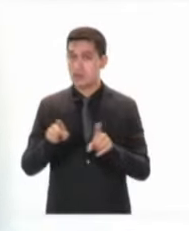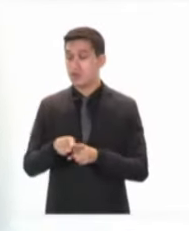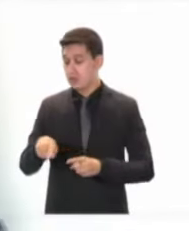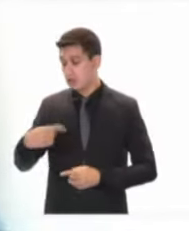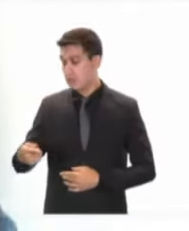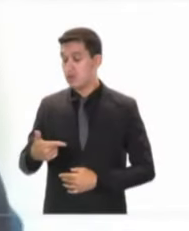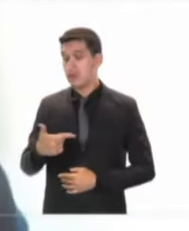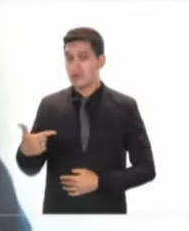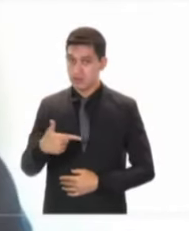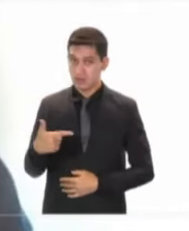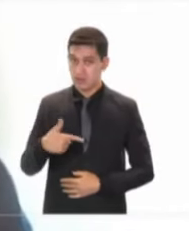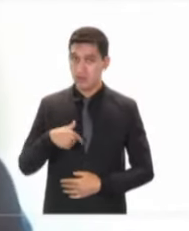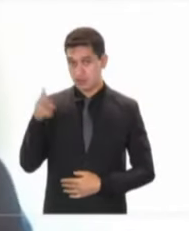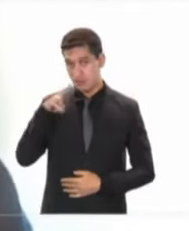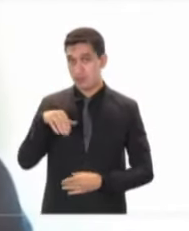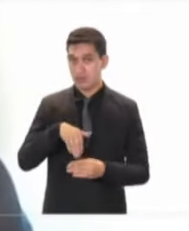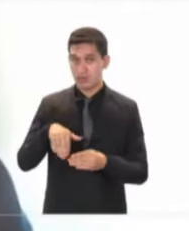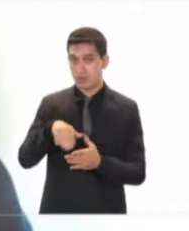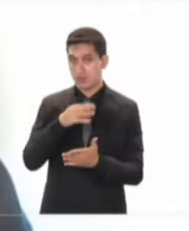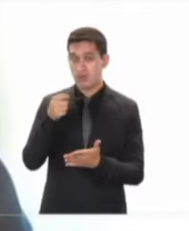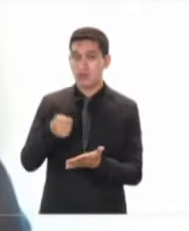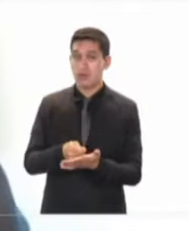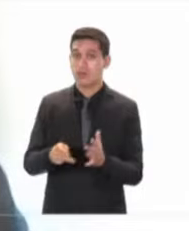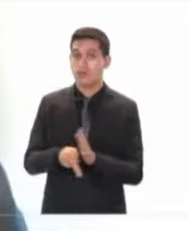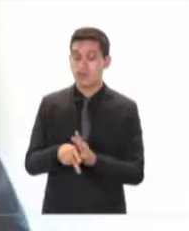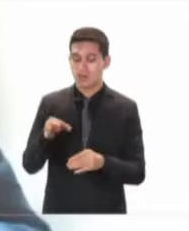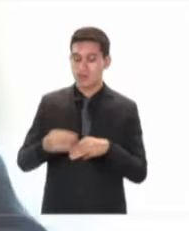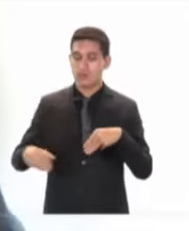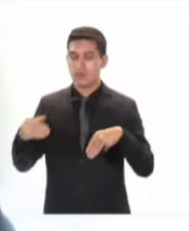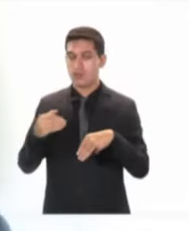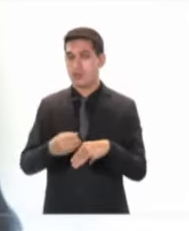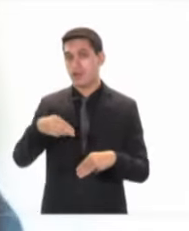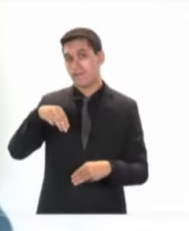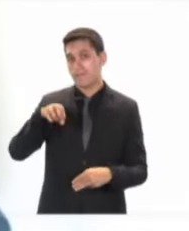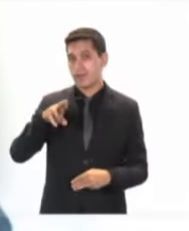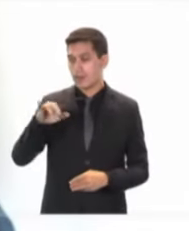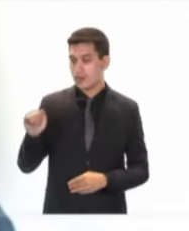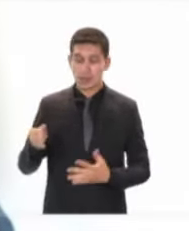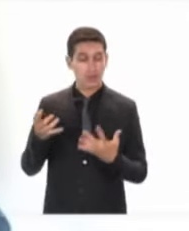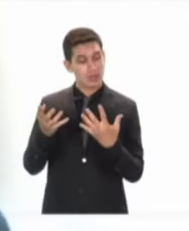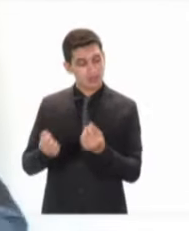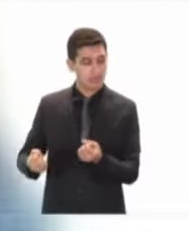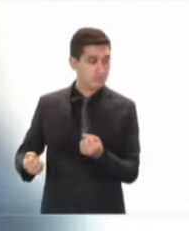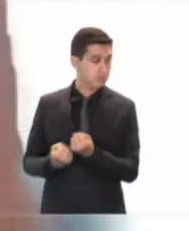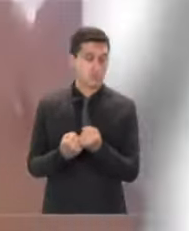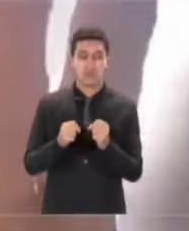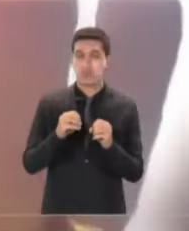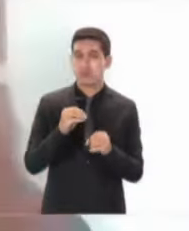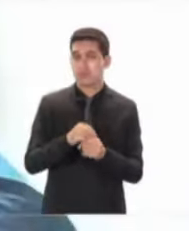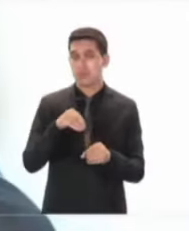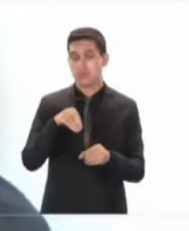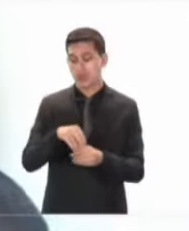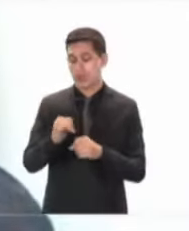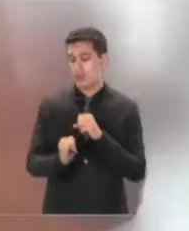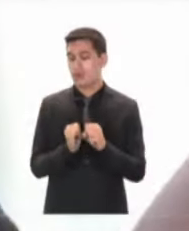22, cito um acordo da ministra Maria Cláudia, permitia esse impulsionamento. Daqui para frente, não se